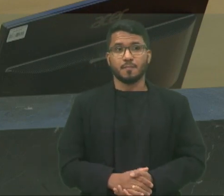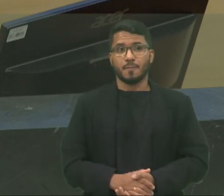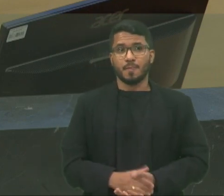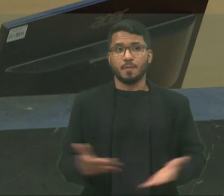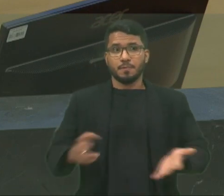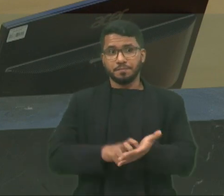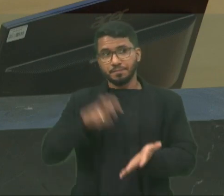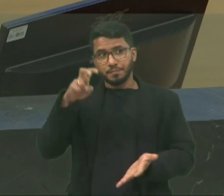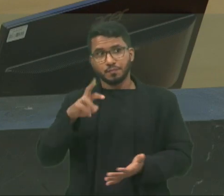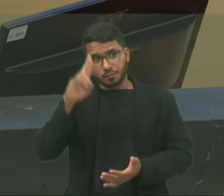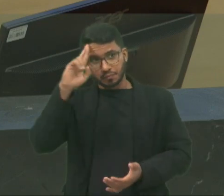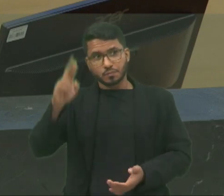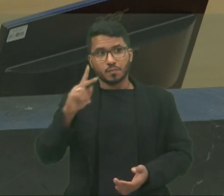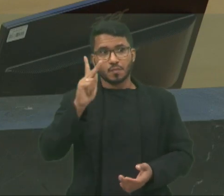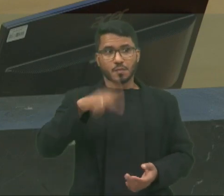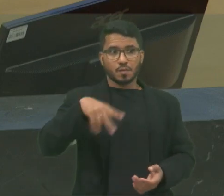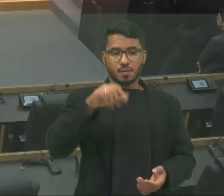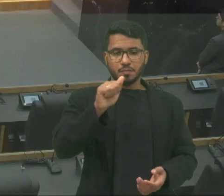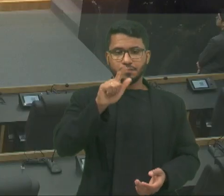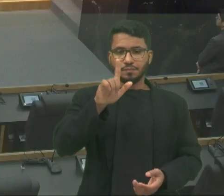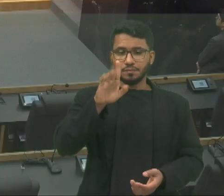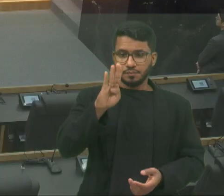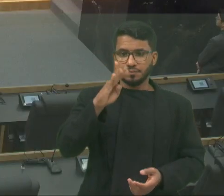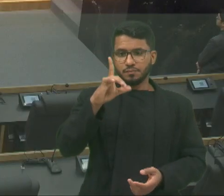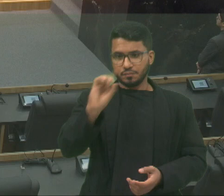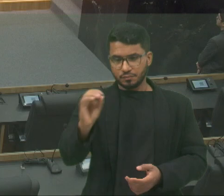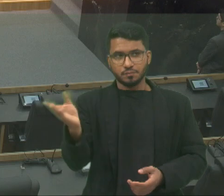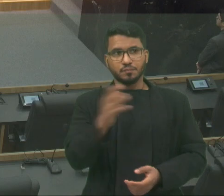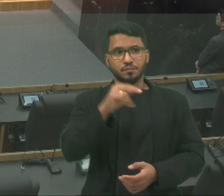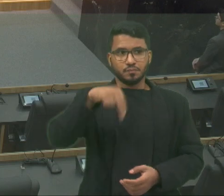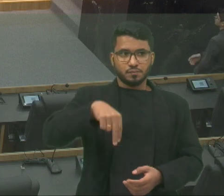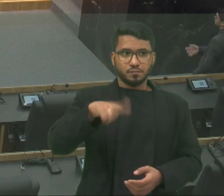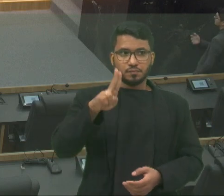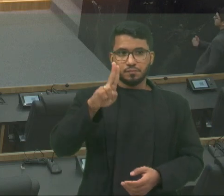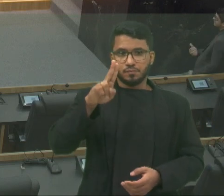manhã, o senhor Pablo Nunes.